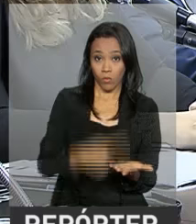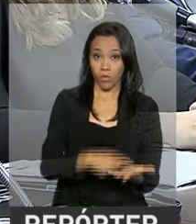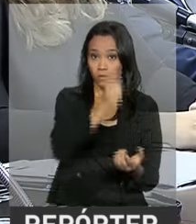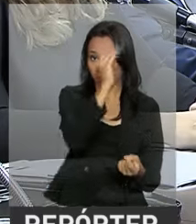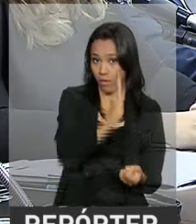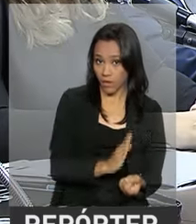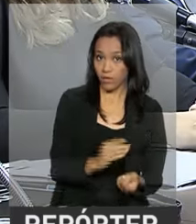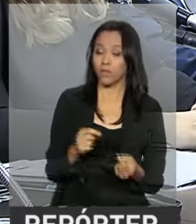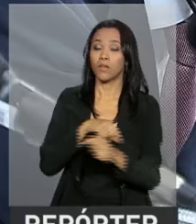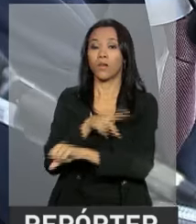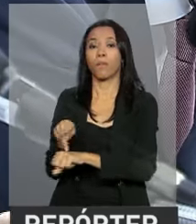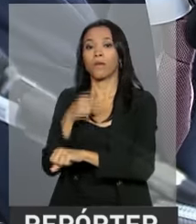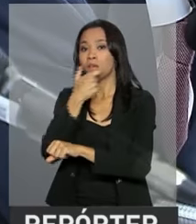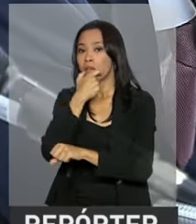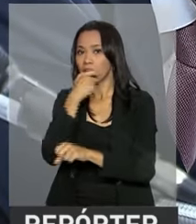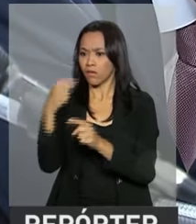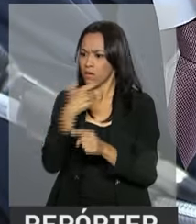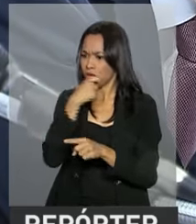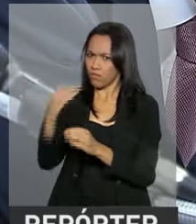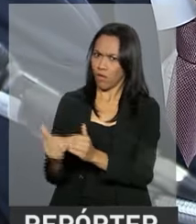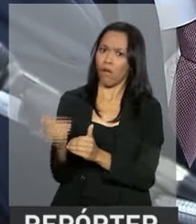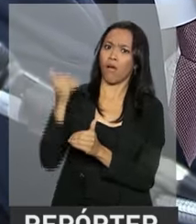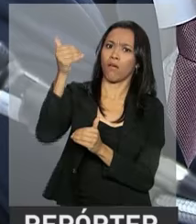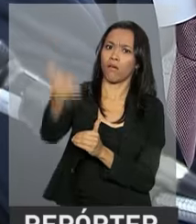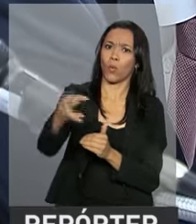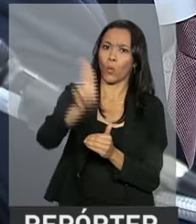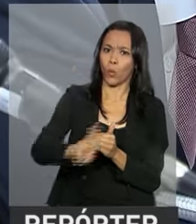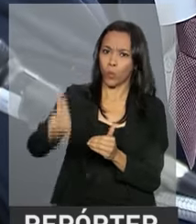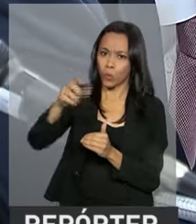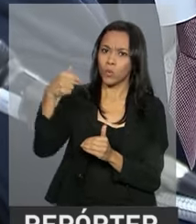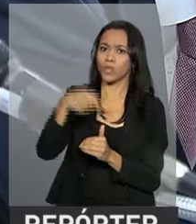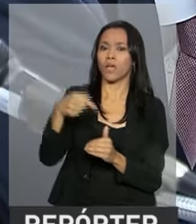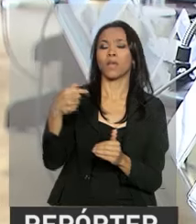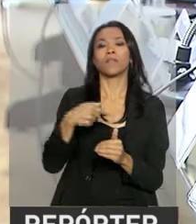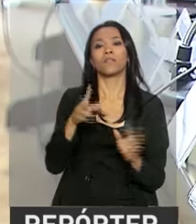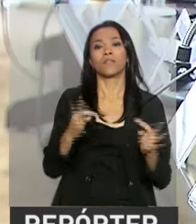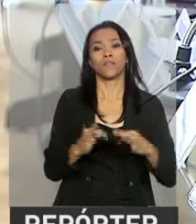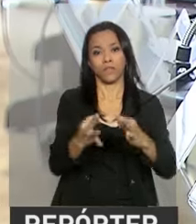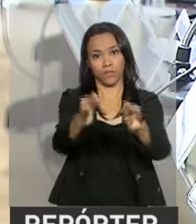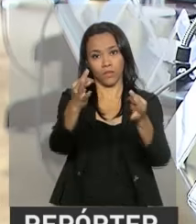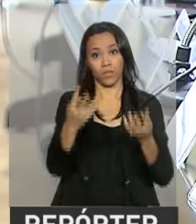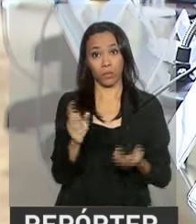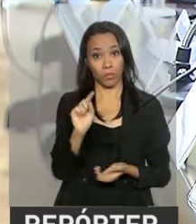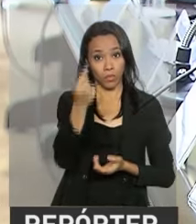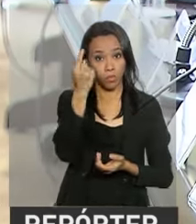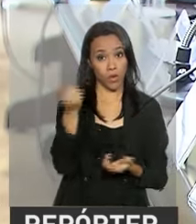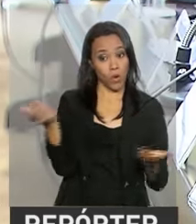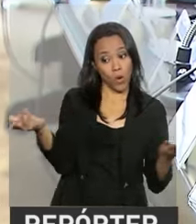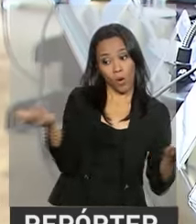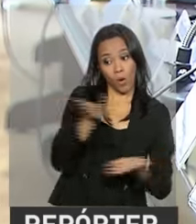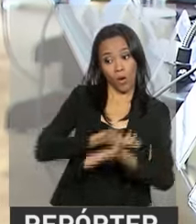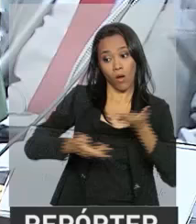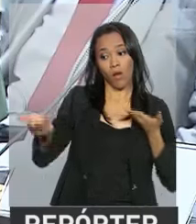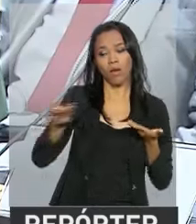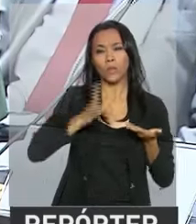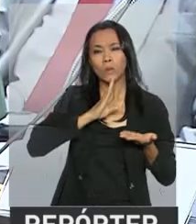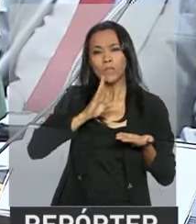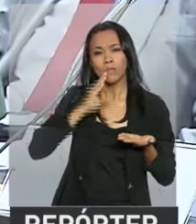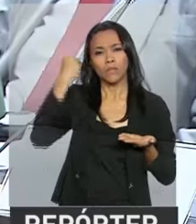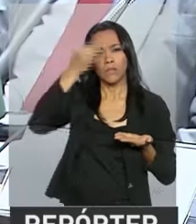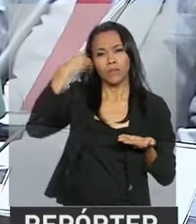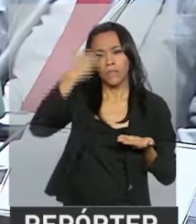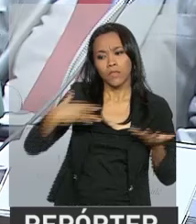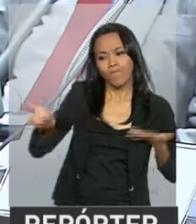Unido que está em estágio mais avançado na utilização da tecnologia o Primeiro vai compartilhar o conhecimento e o